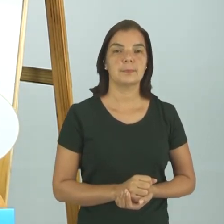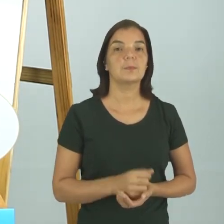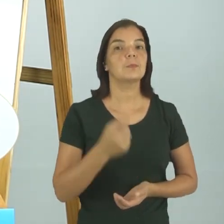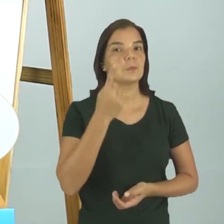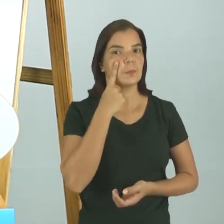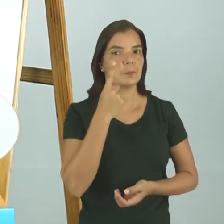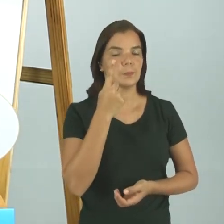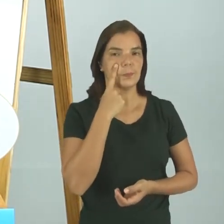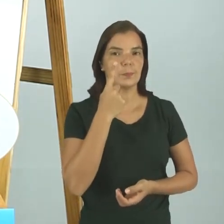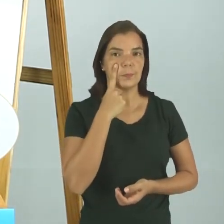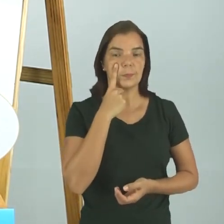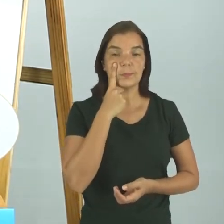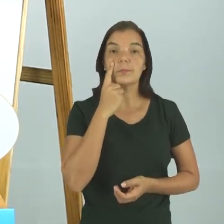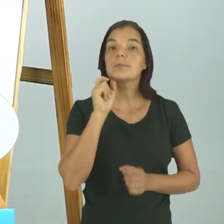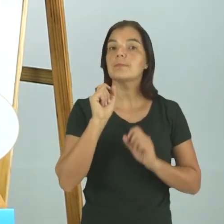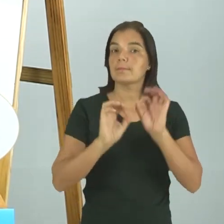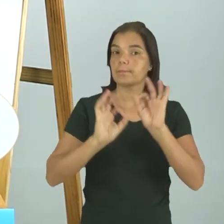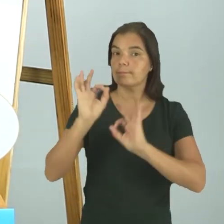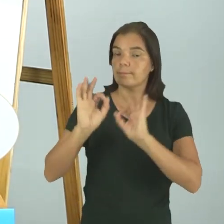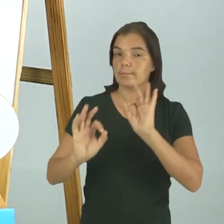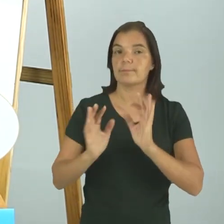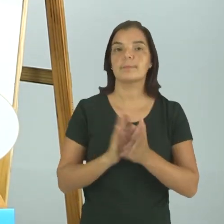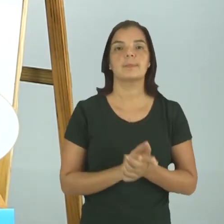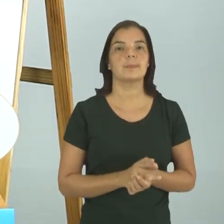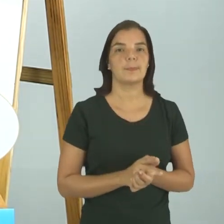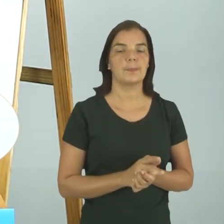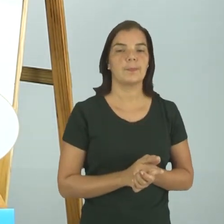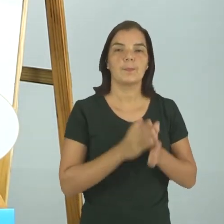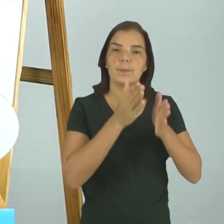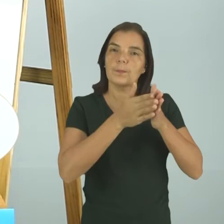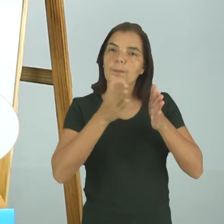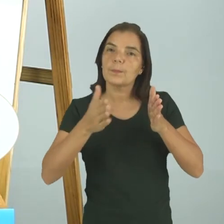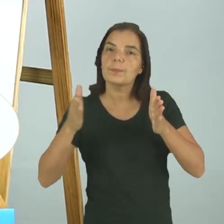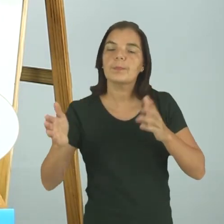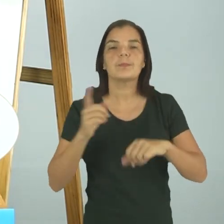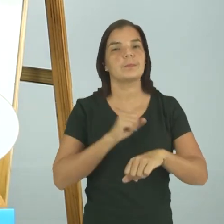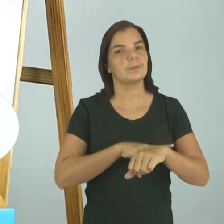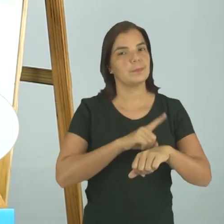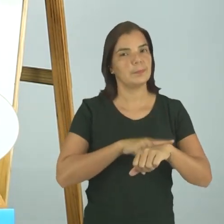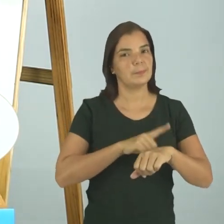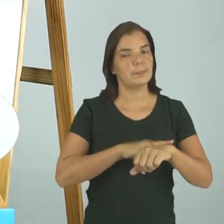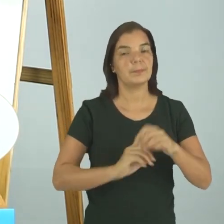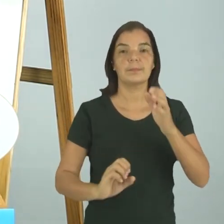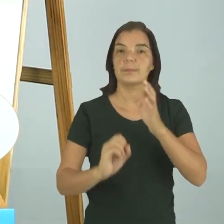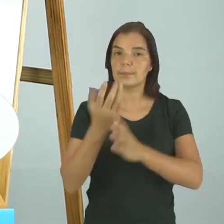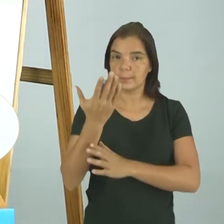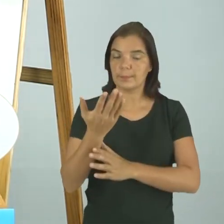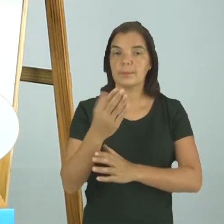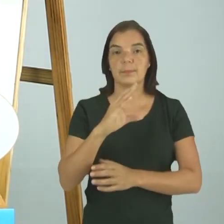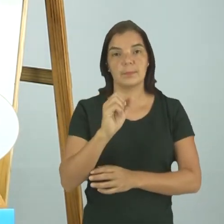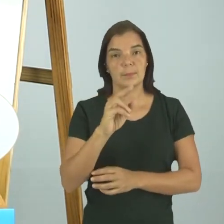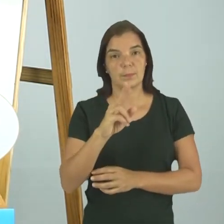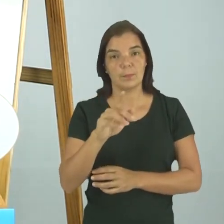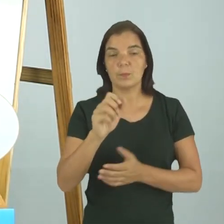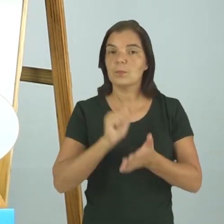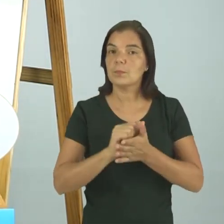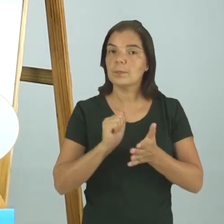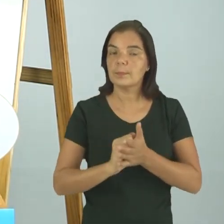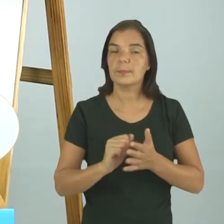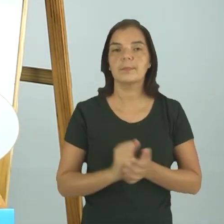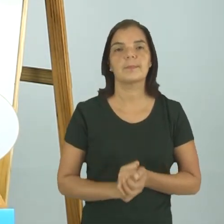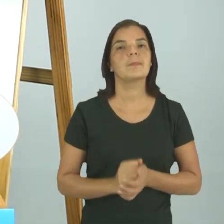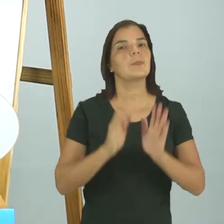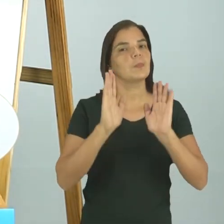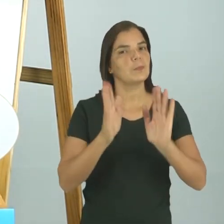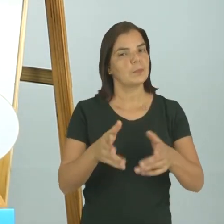Nós vimos que o quadro ele está ordenado numa ordem cronológica dos acontecimentos que Cauê